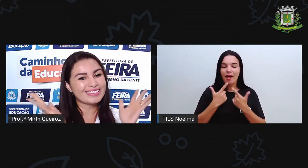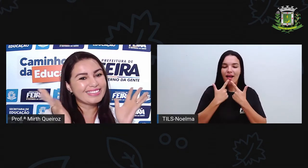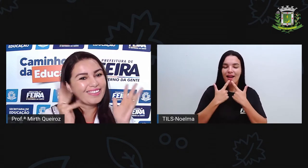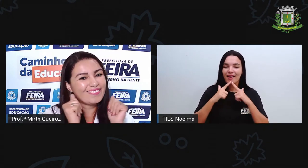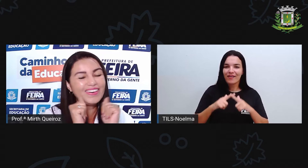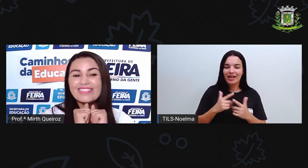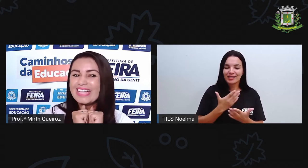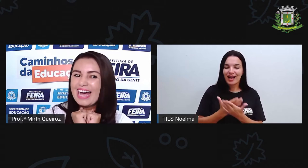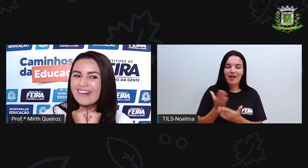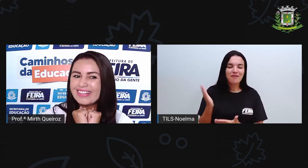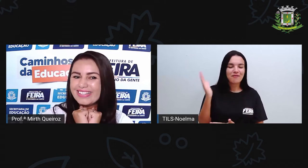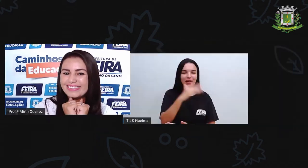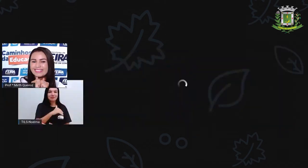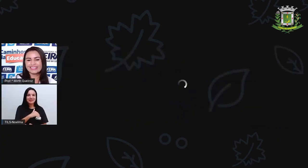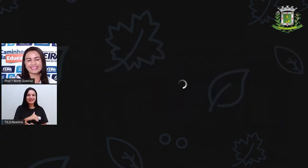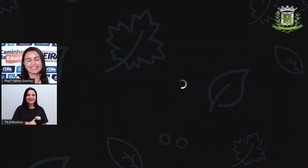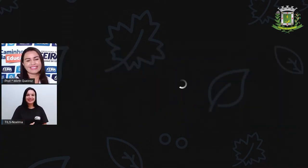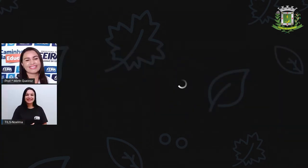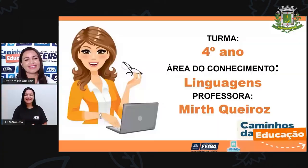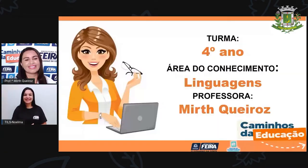linguagens. Vamos à aula?